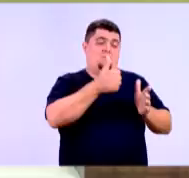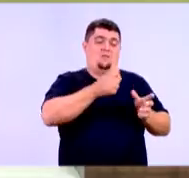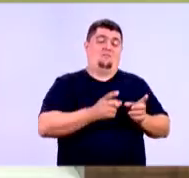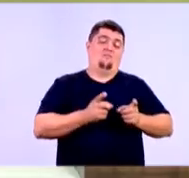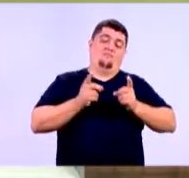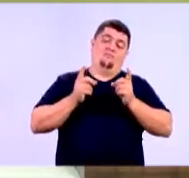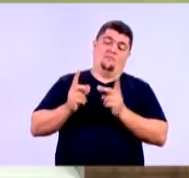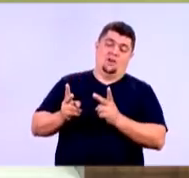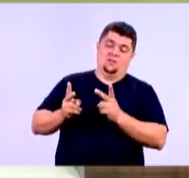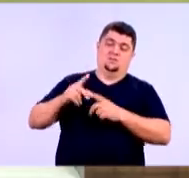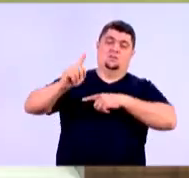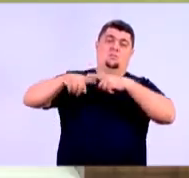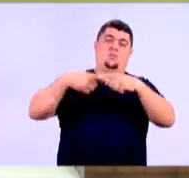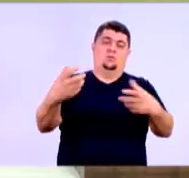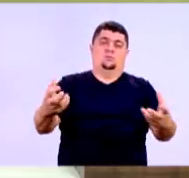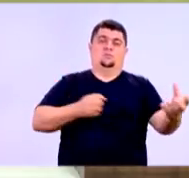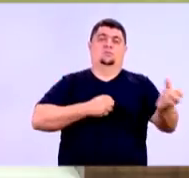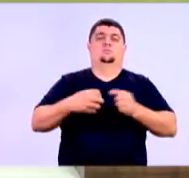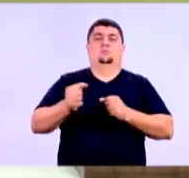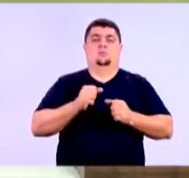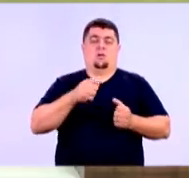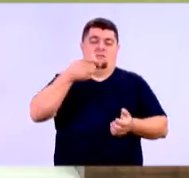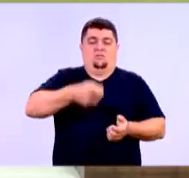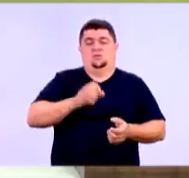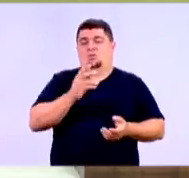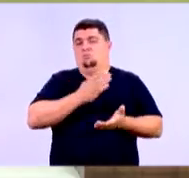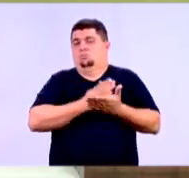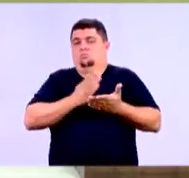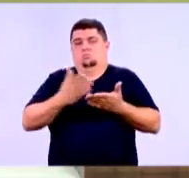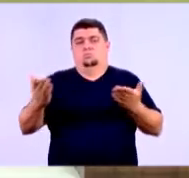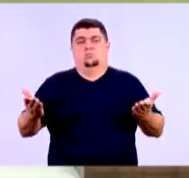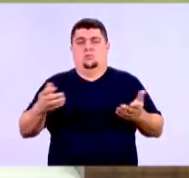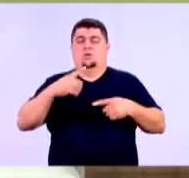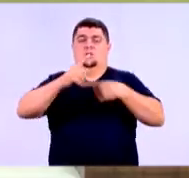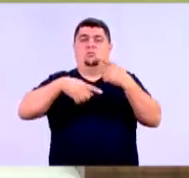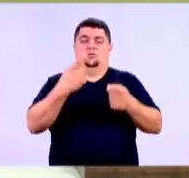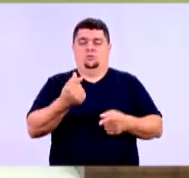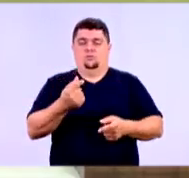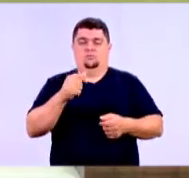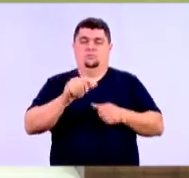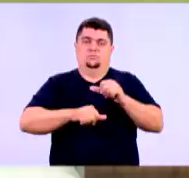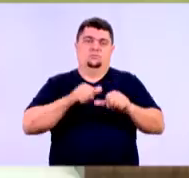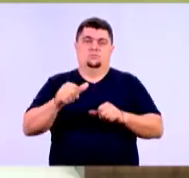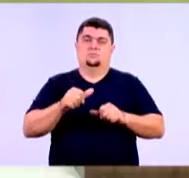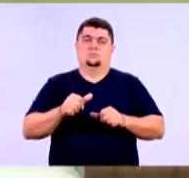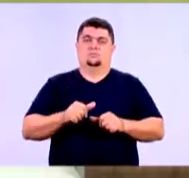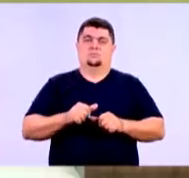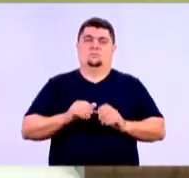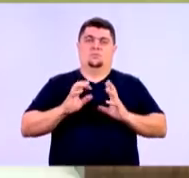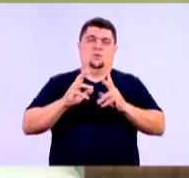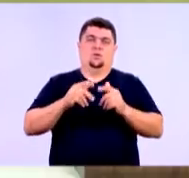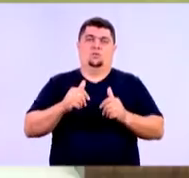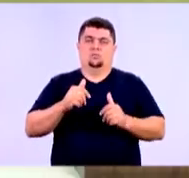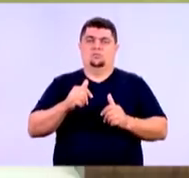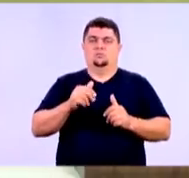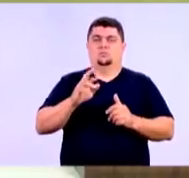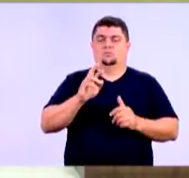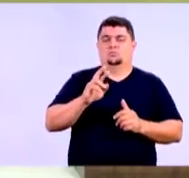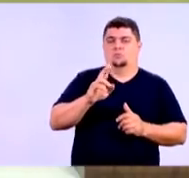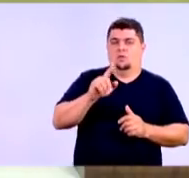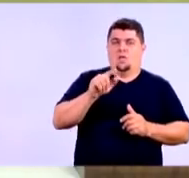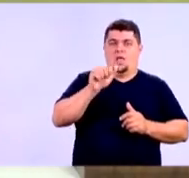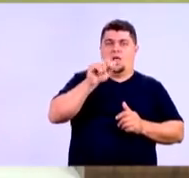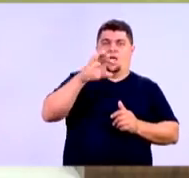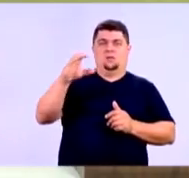venda, seja ela para receber à vista ou financiado, para depois transformar em recurso. Todo o resto do ativo circulante, como